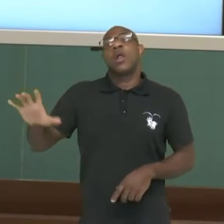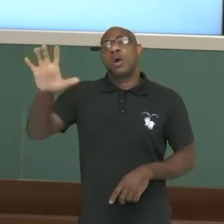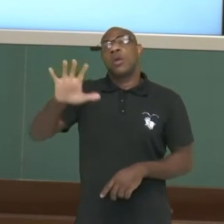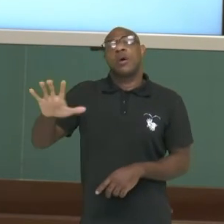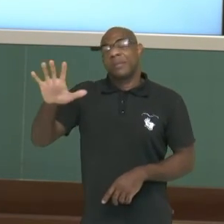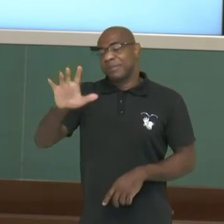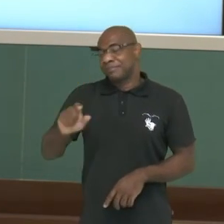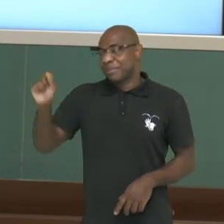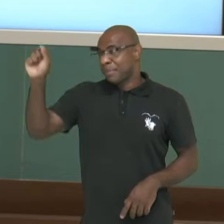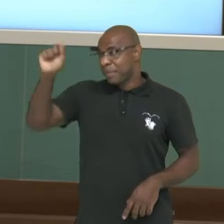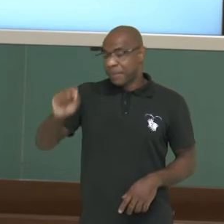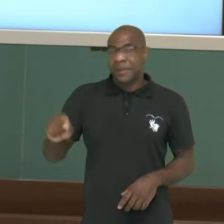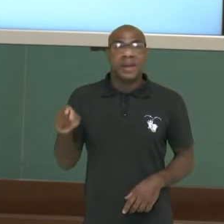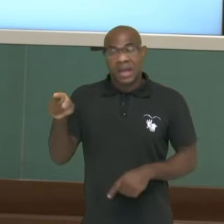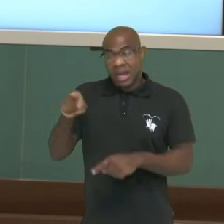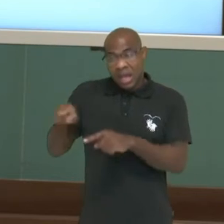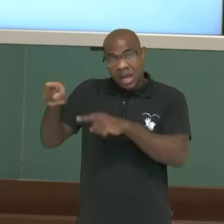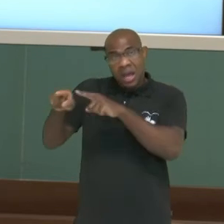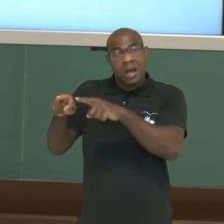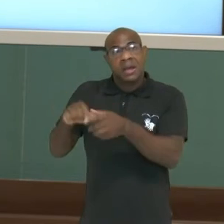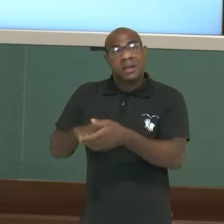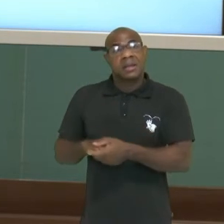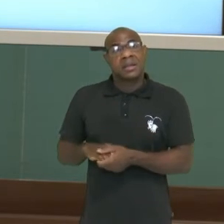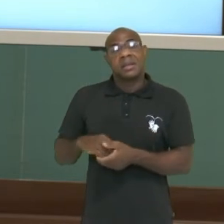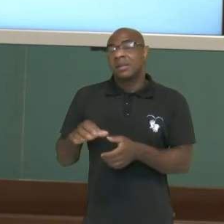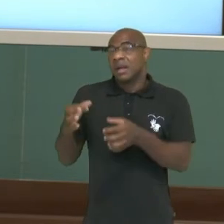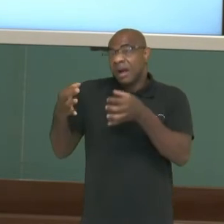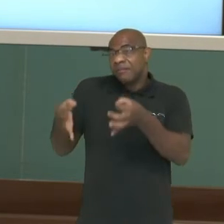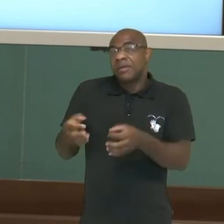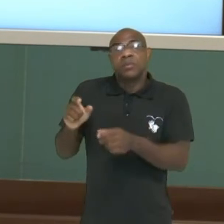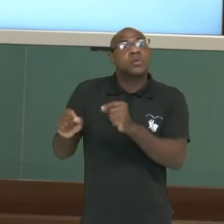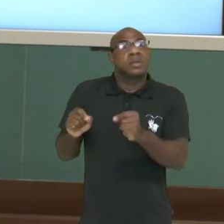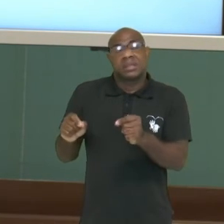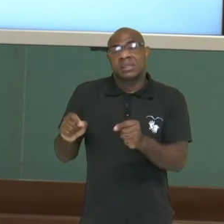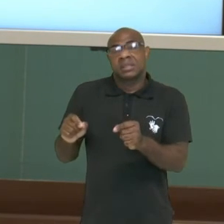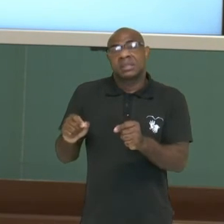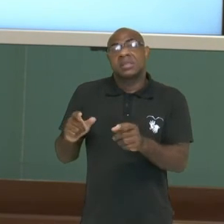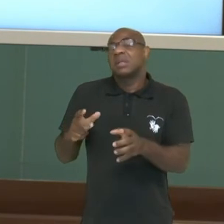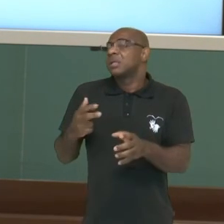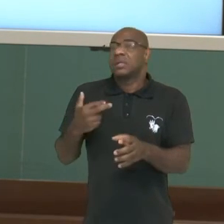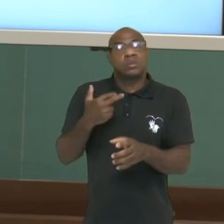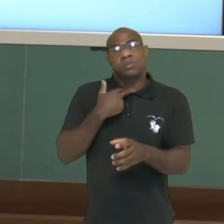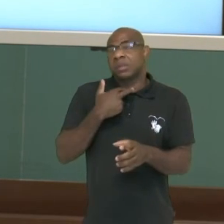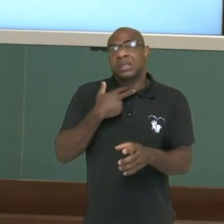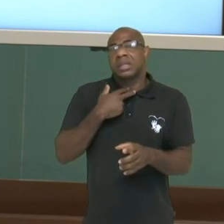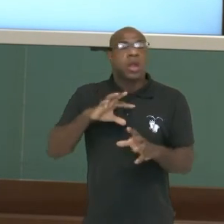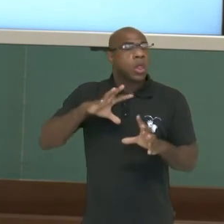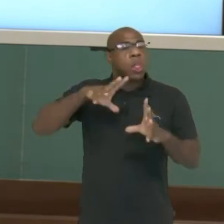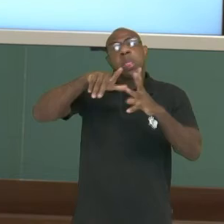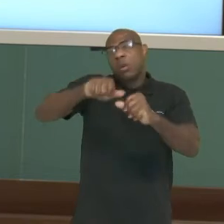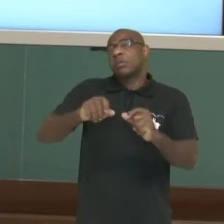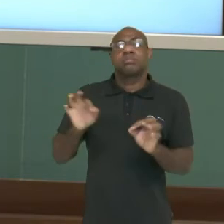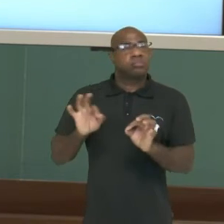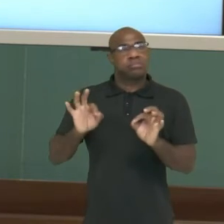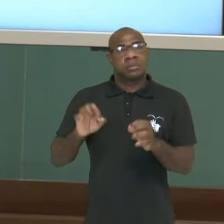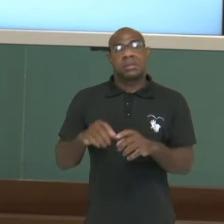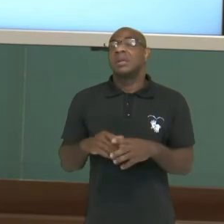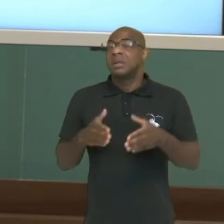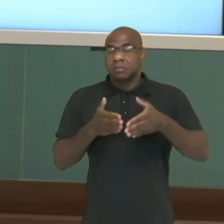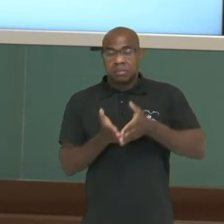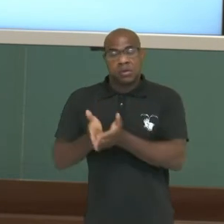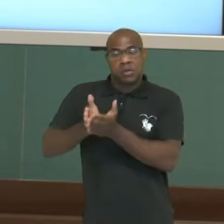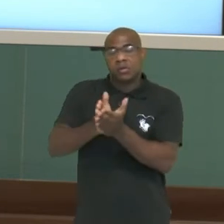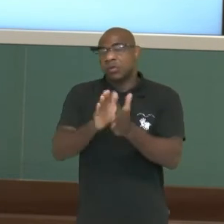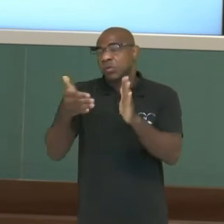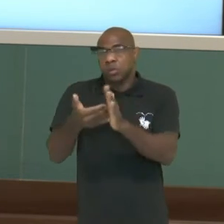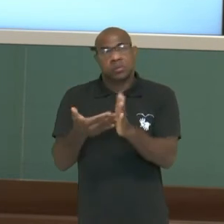que afirmam que essas águas, então, devem ser internacionais, permitindo o fluxo de todas as embarcações.